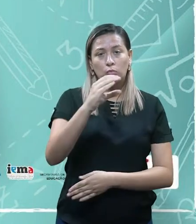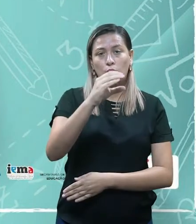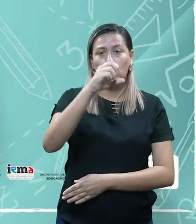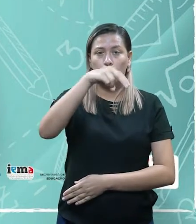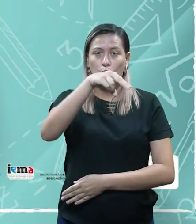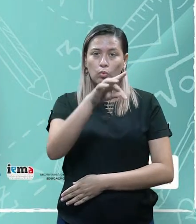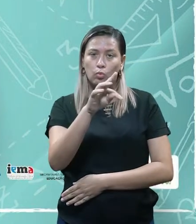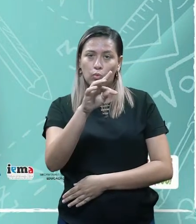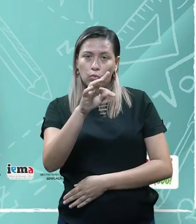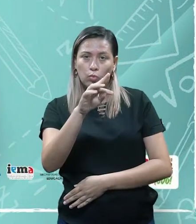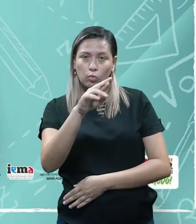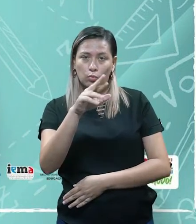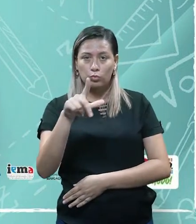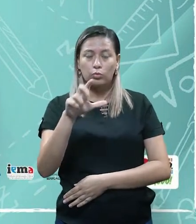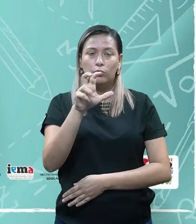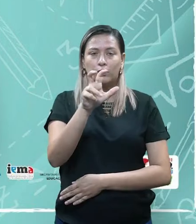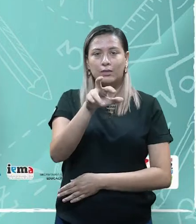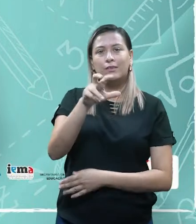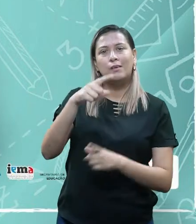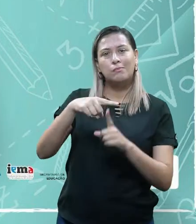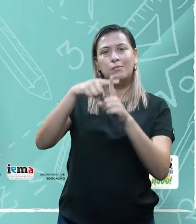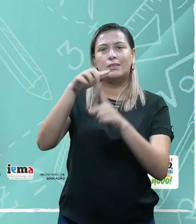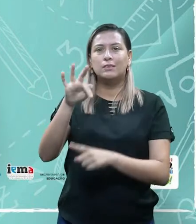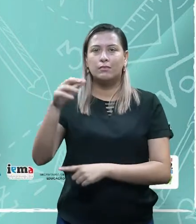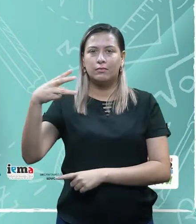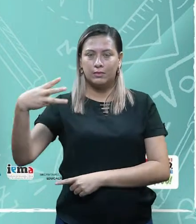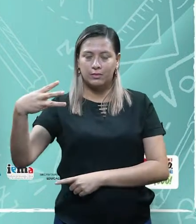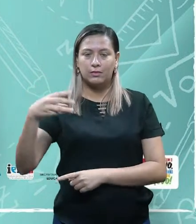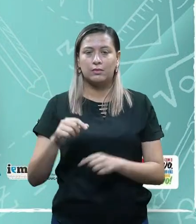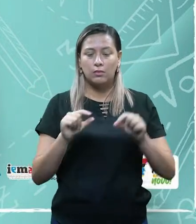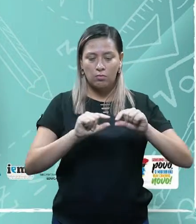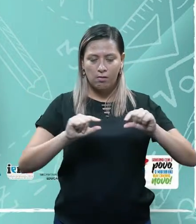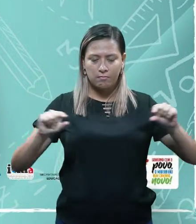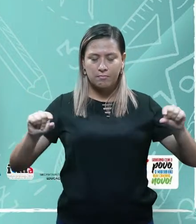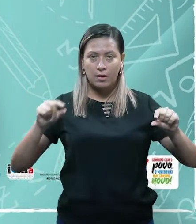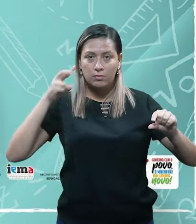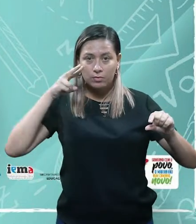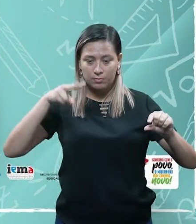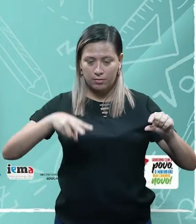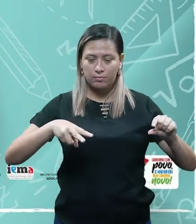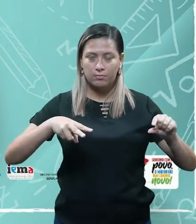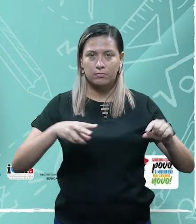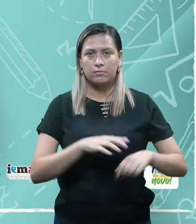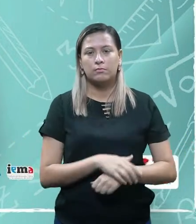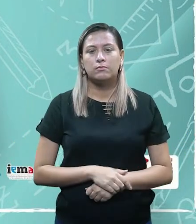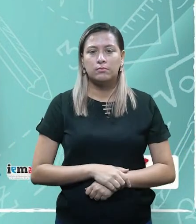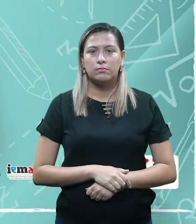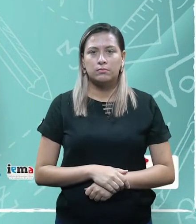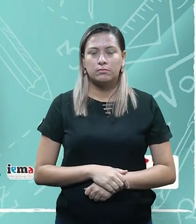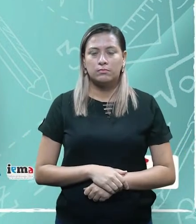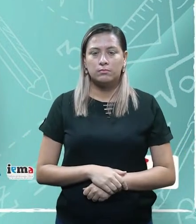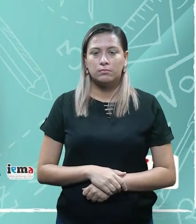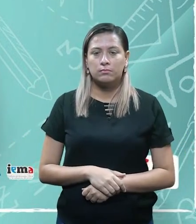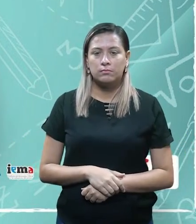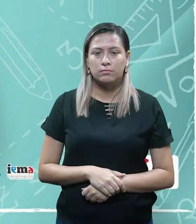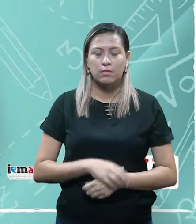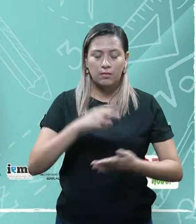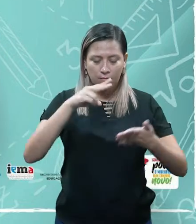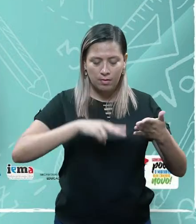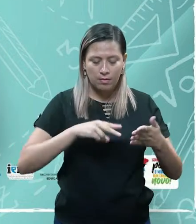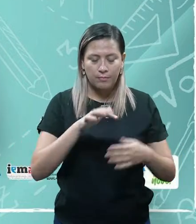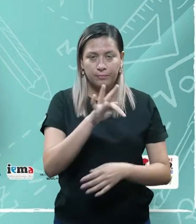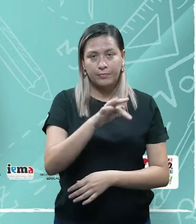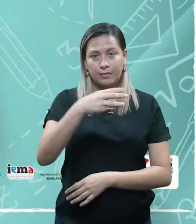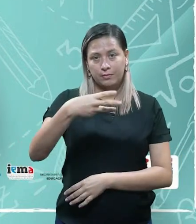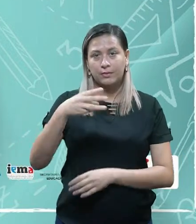F3, na tua barrinha de rodapé, naquela caixinha de texto lá embaixo, ele vai aparecer uma mensagem para você,